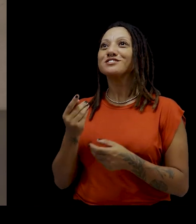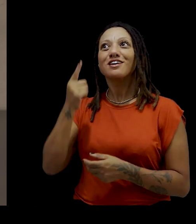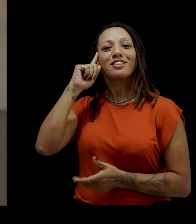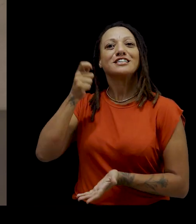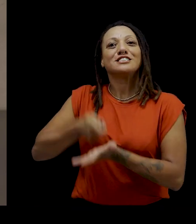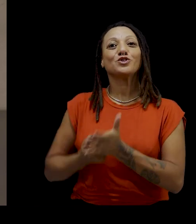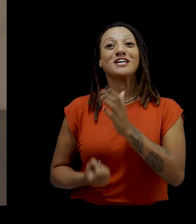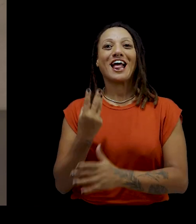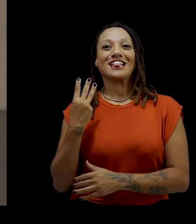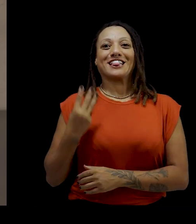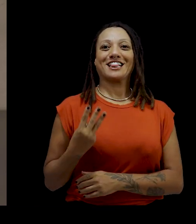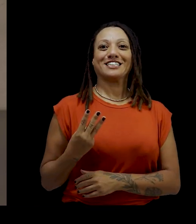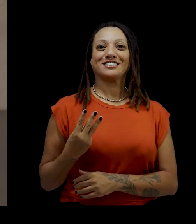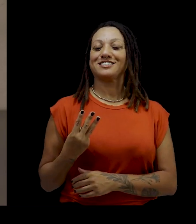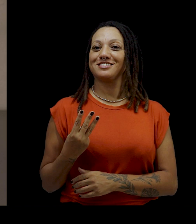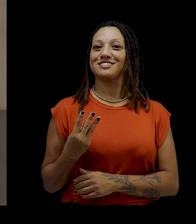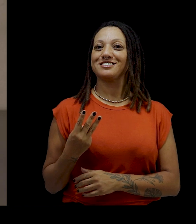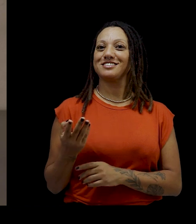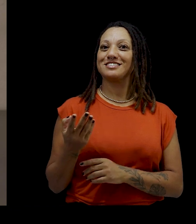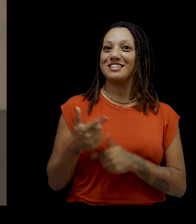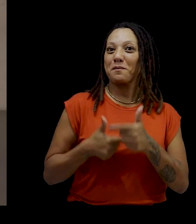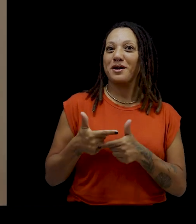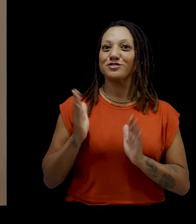de estabelecer esses 3 trabalhos como uma trilogia?